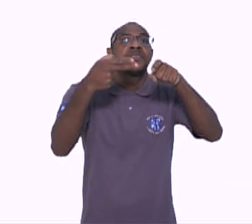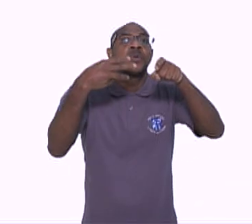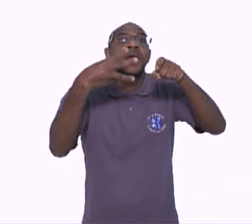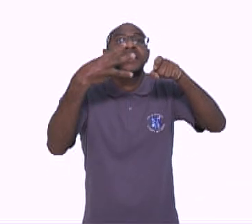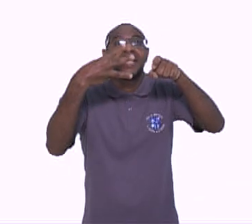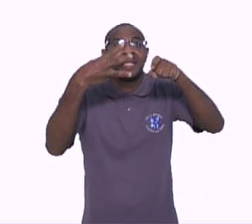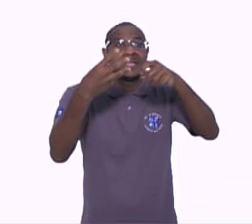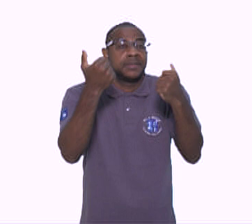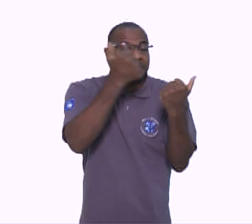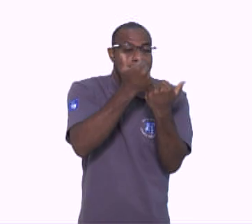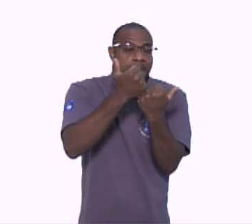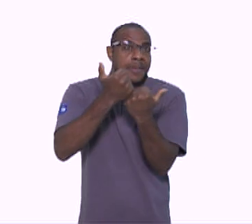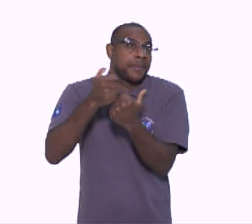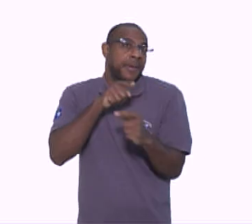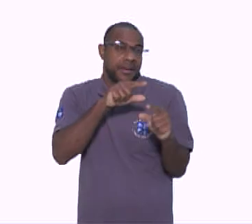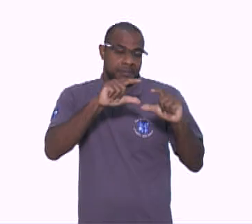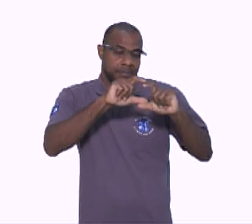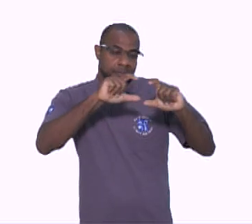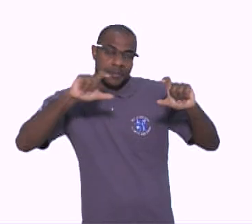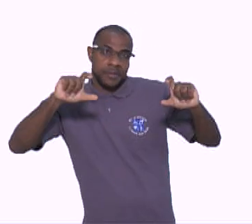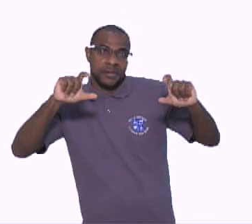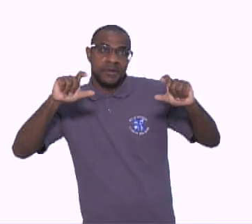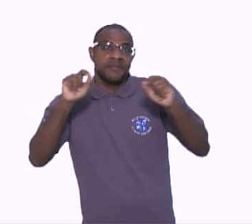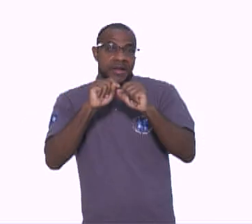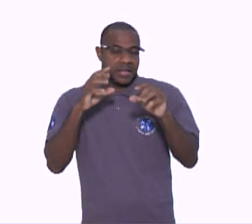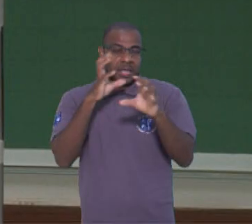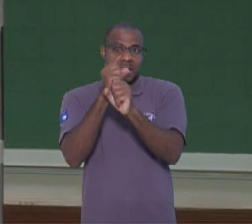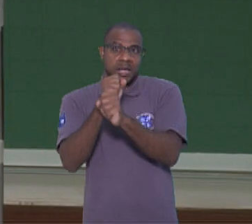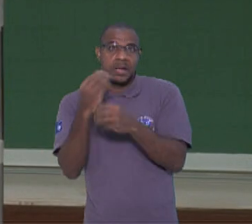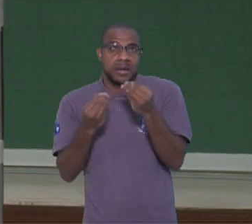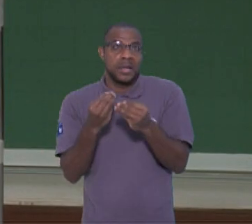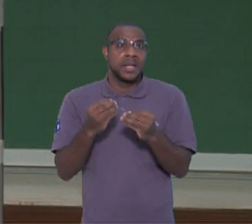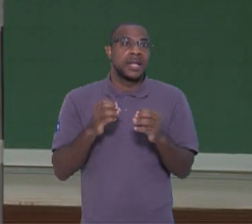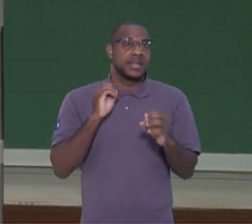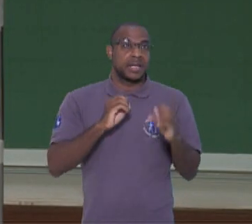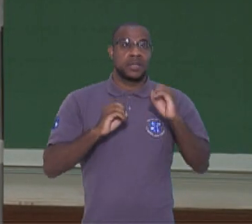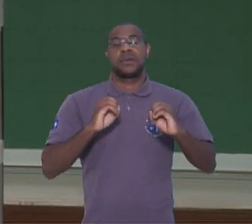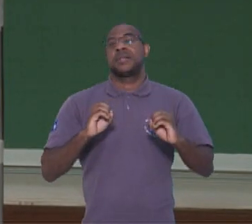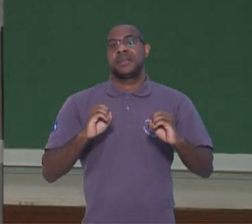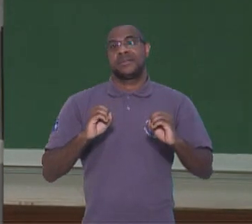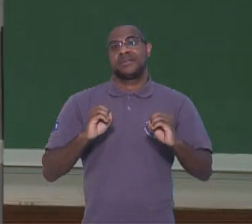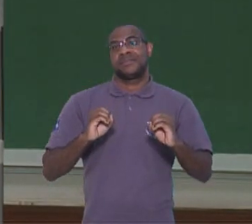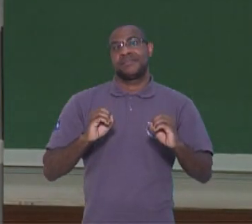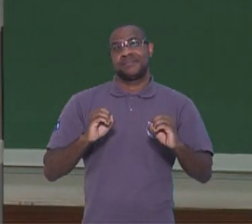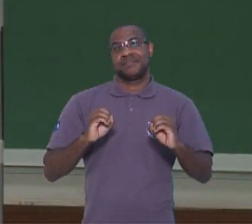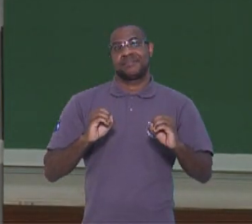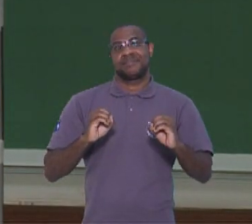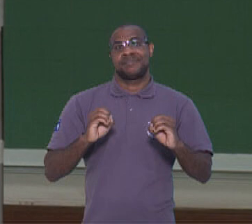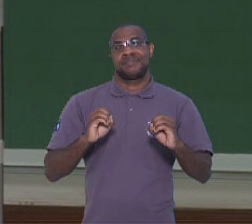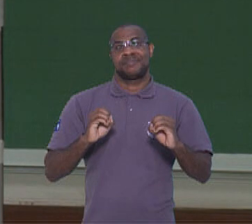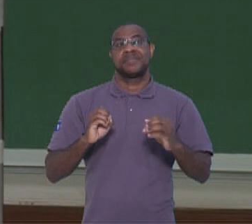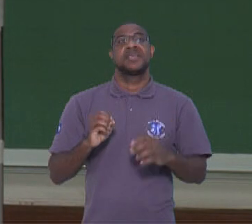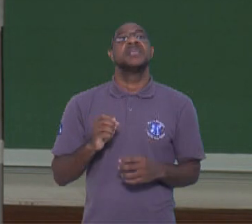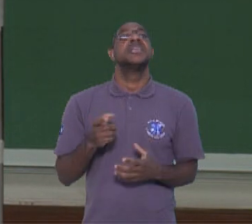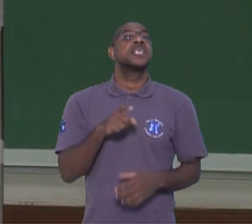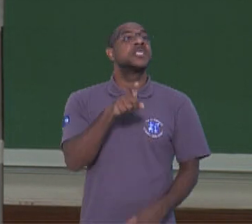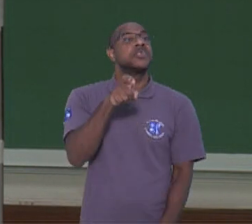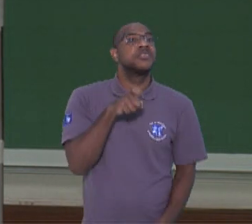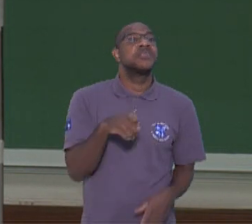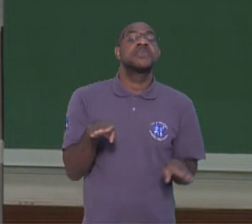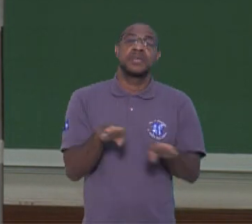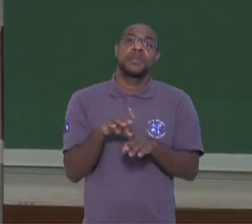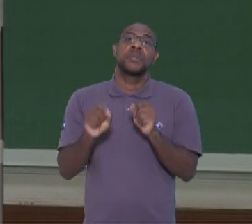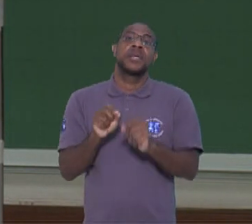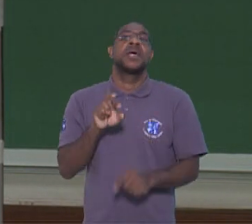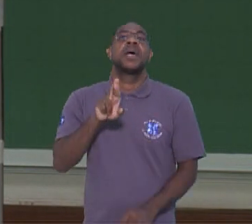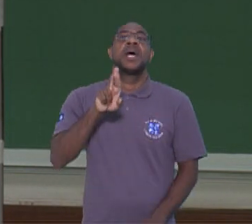substituindo os valores, fazendo os cálculos, o que eu tenho? 0 igual a 0, novamente. O que eu tiro disso? Que x também é uma